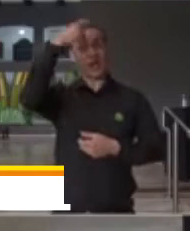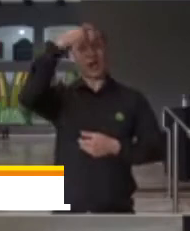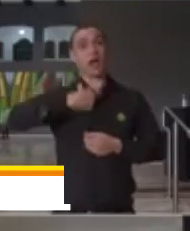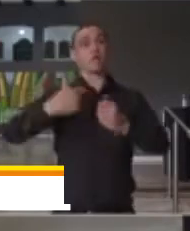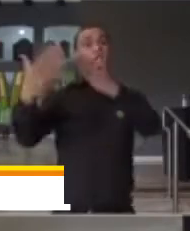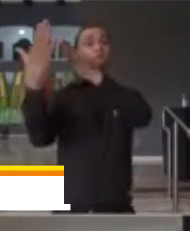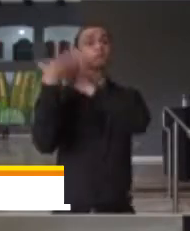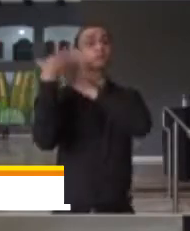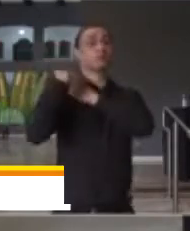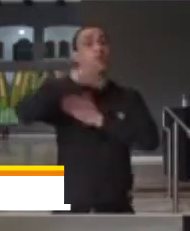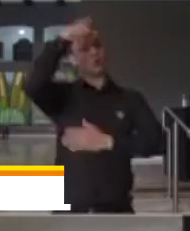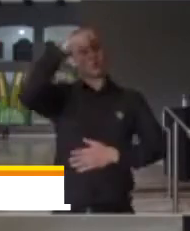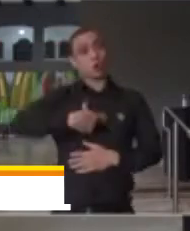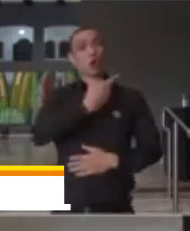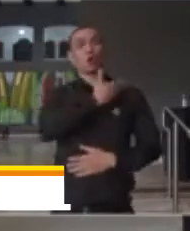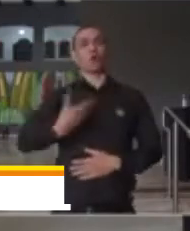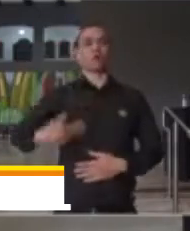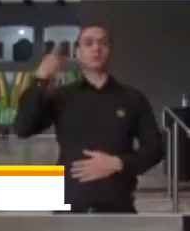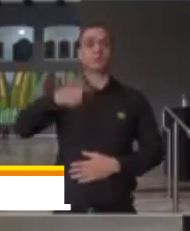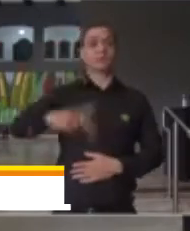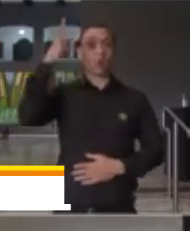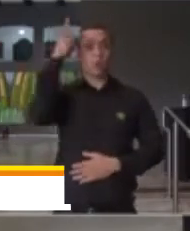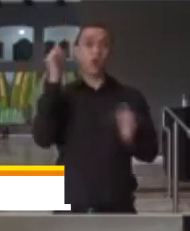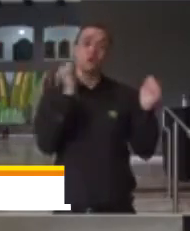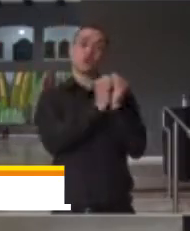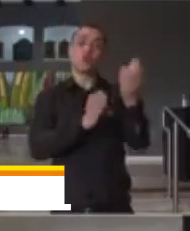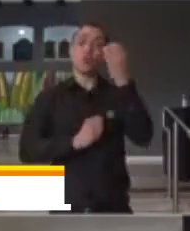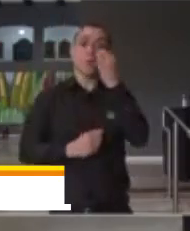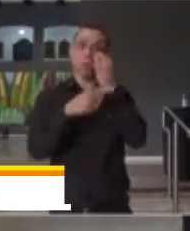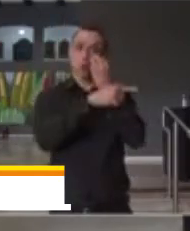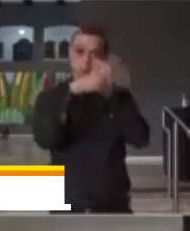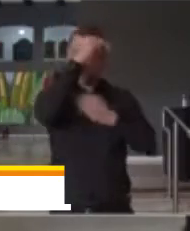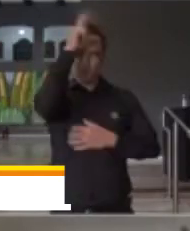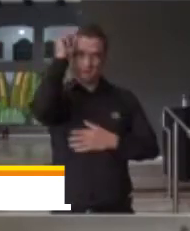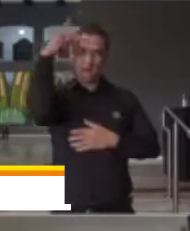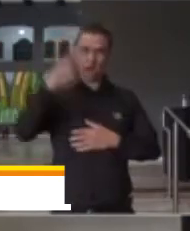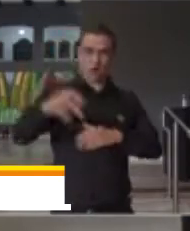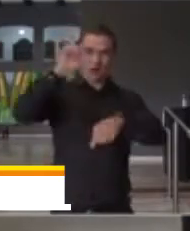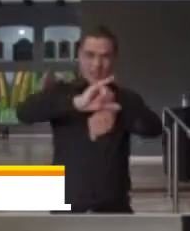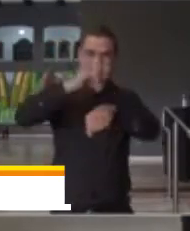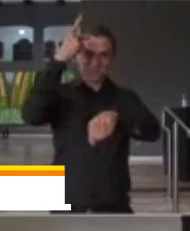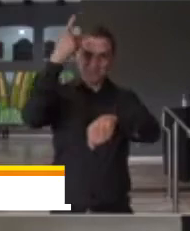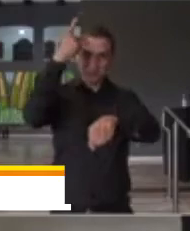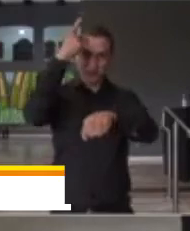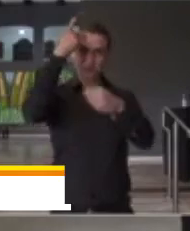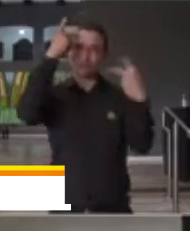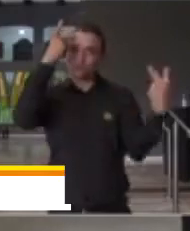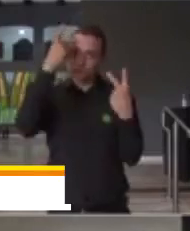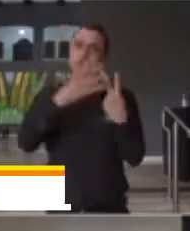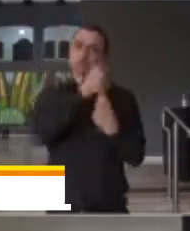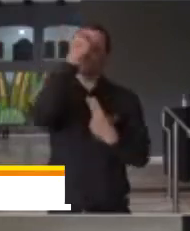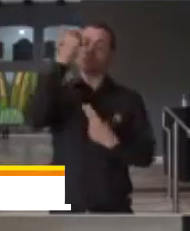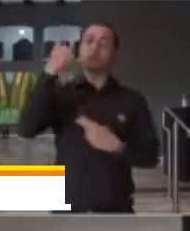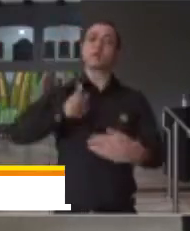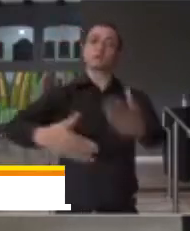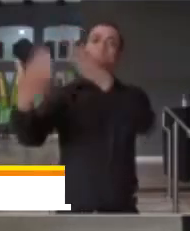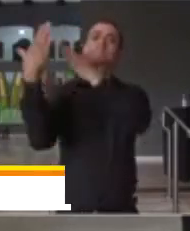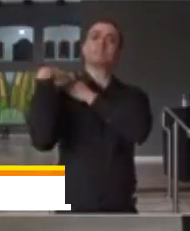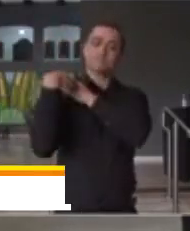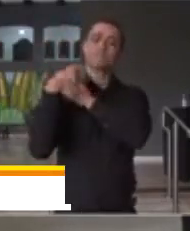como governador de são paulo ao lado do bruno covas prefeito da capital de são paulo e eu tenho obrigação